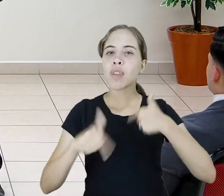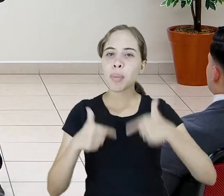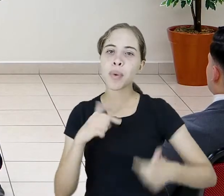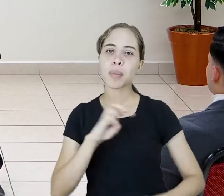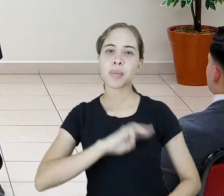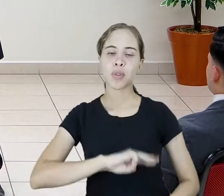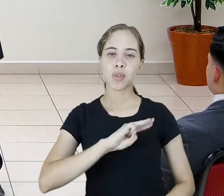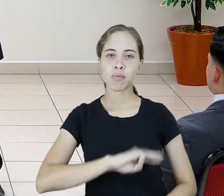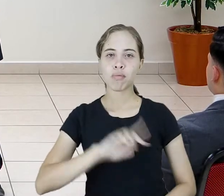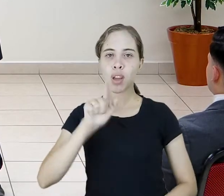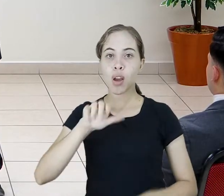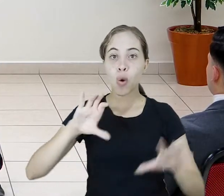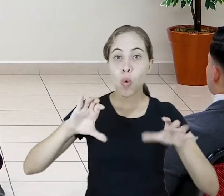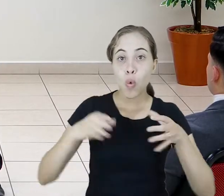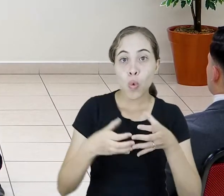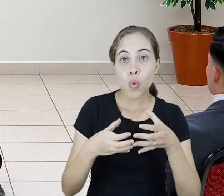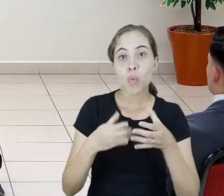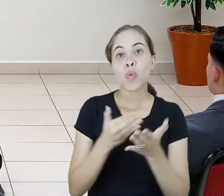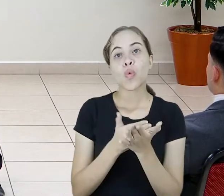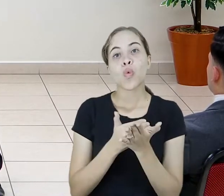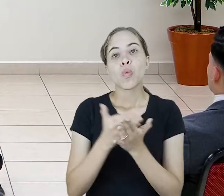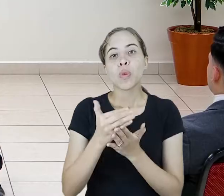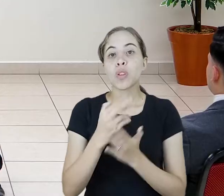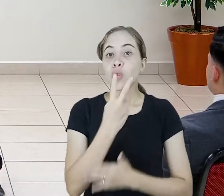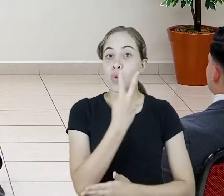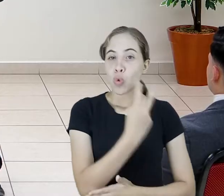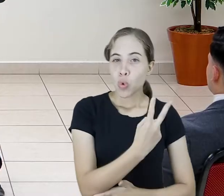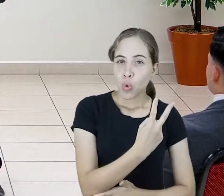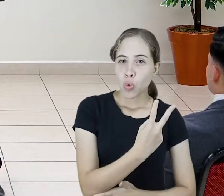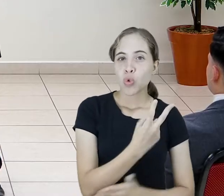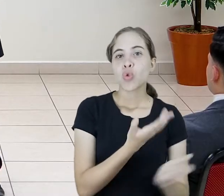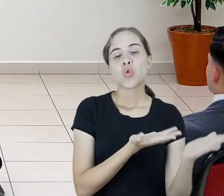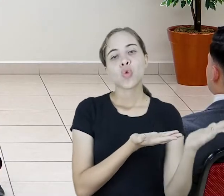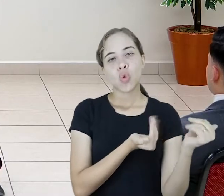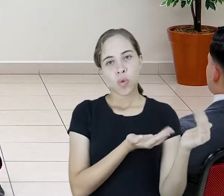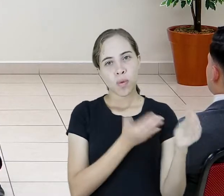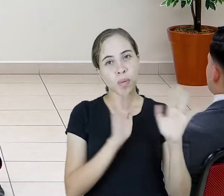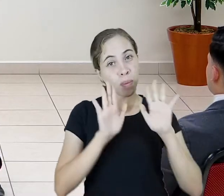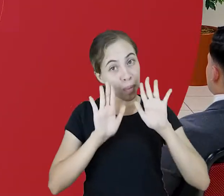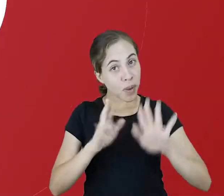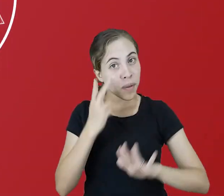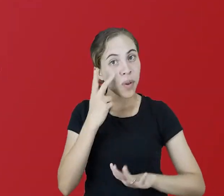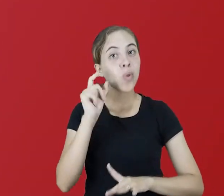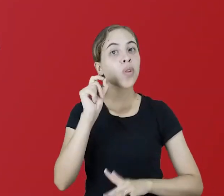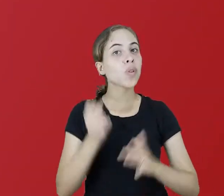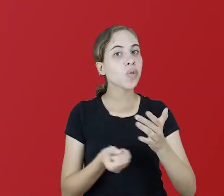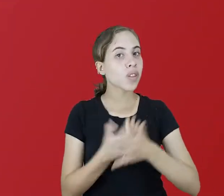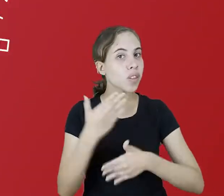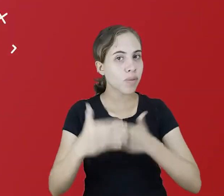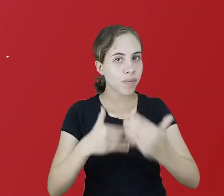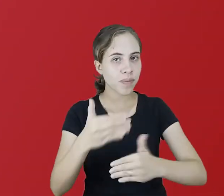missionário de uma classe que começou com 2 jovens. Mas vejam só o que aconteceu.